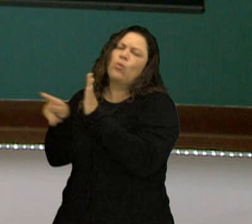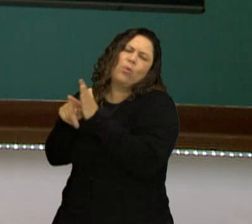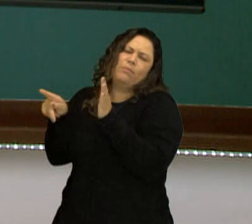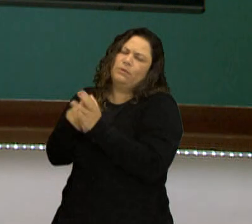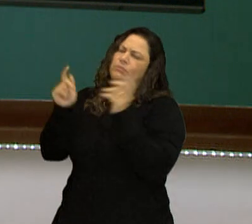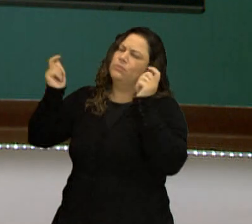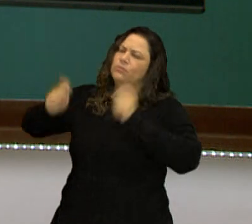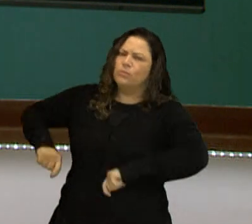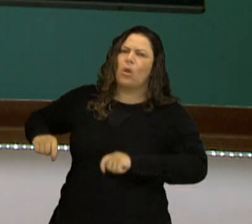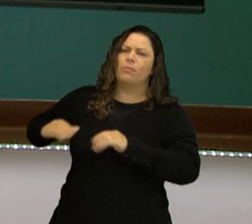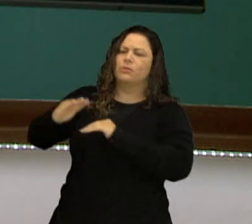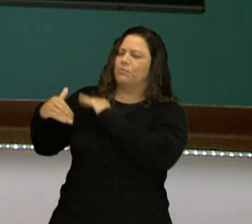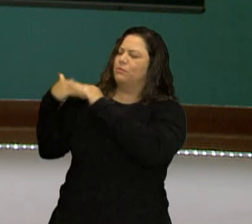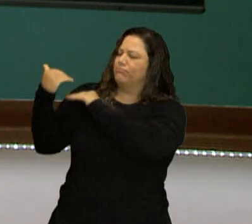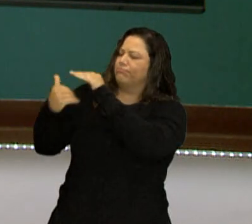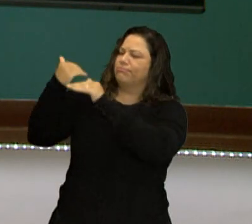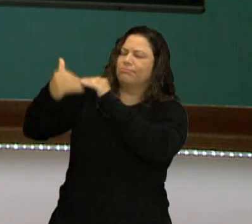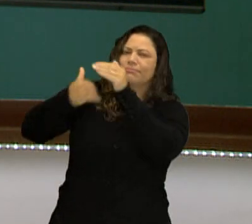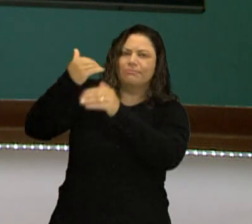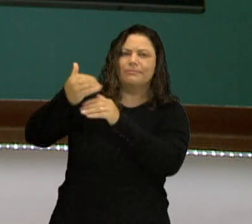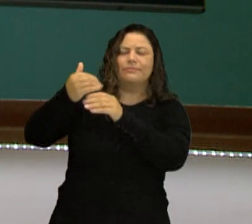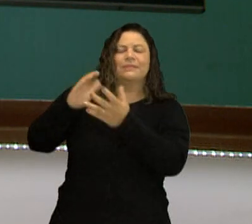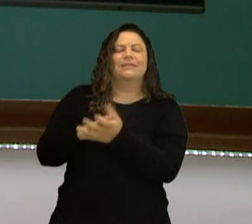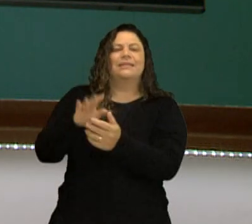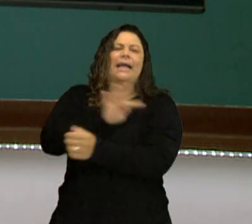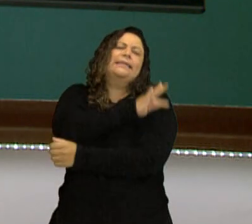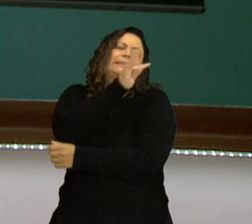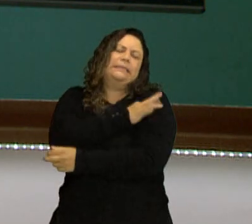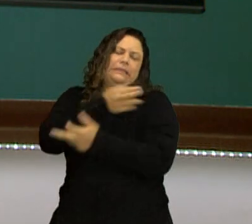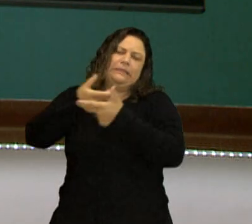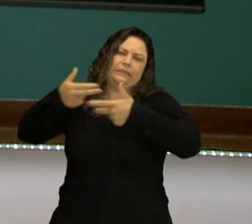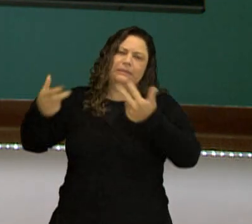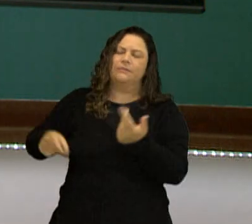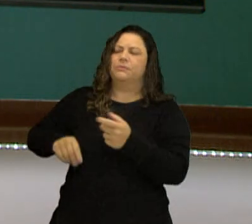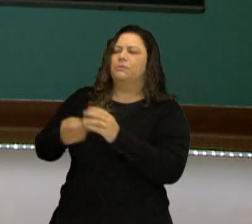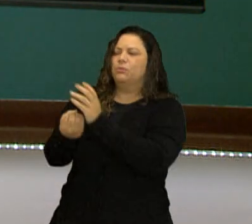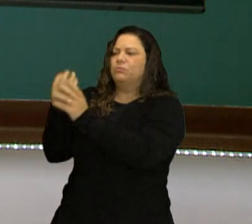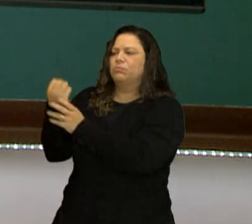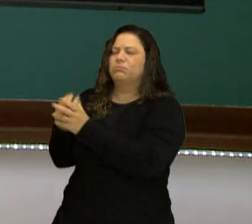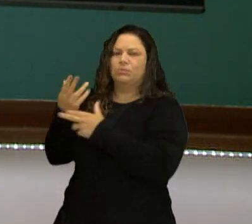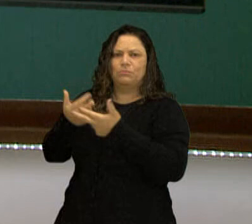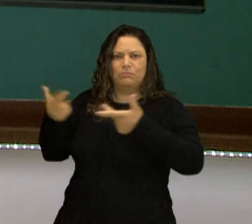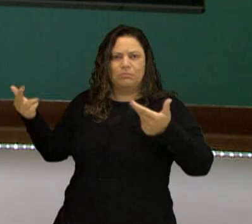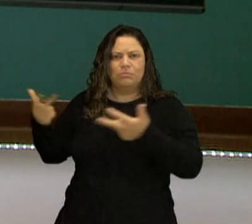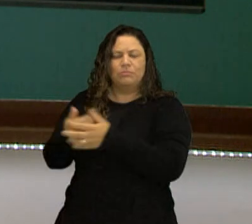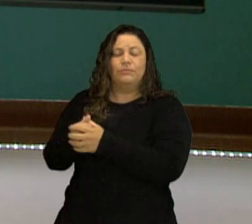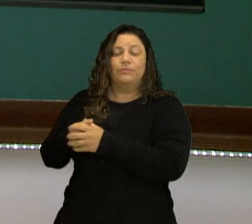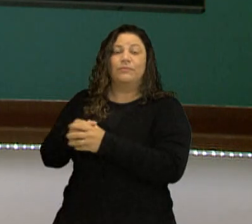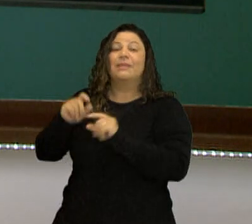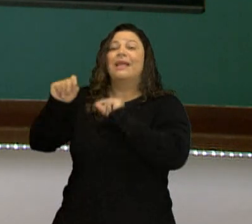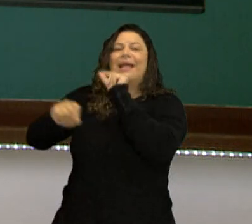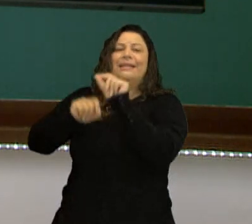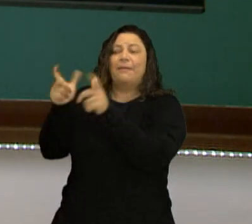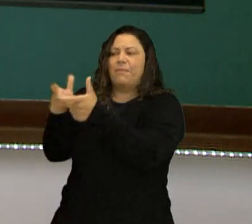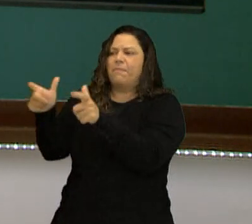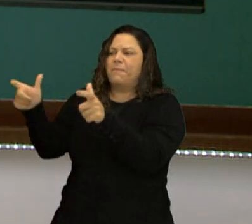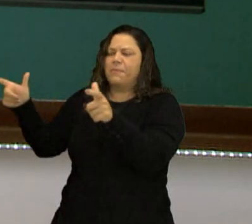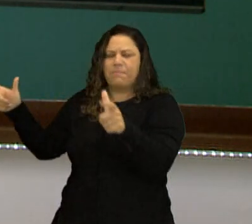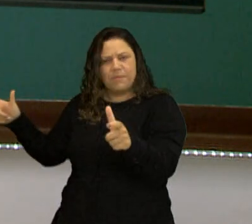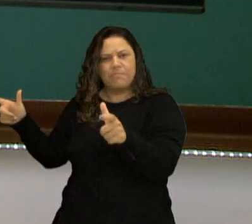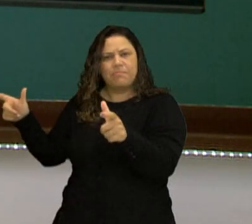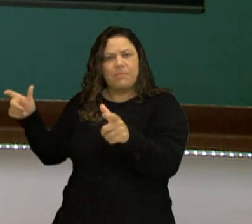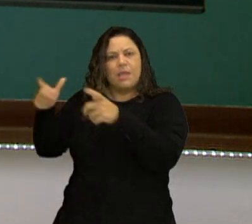feudo, com o desenvolvimento das técnicas, né, dos instrumentos de produção, vai gerar um excedente agrícola que ele